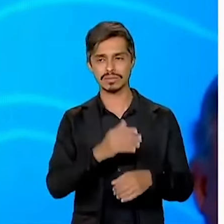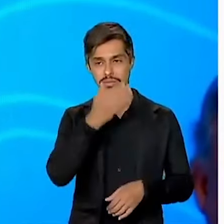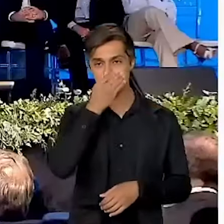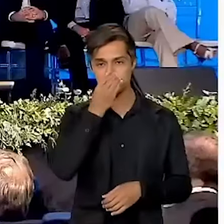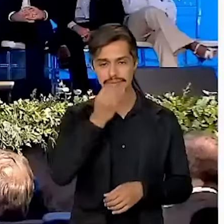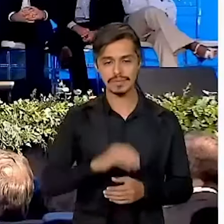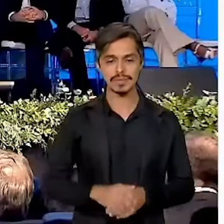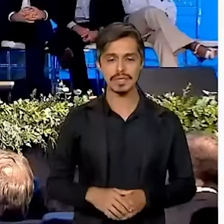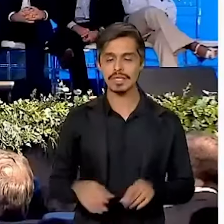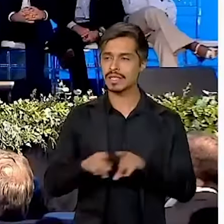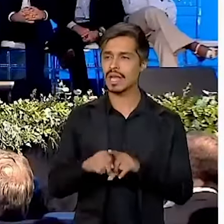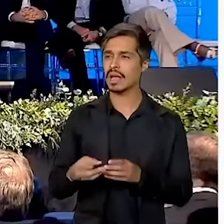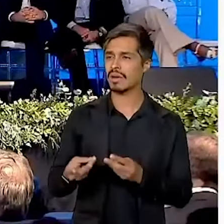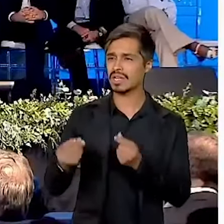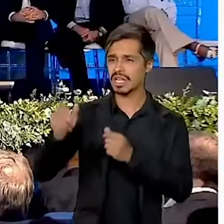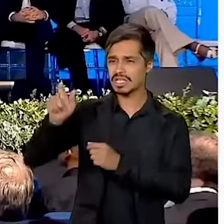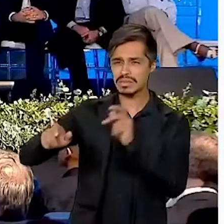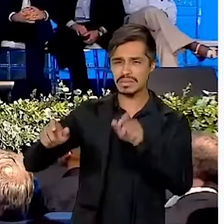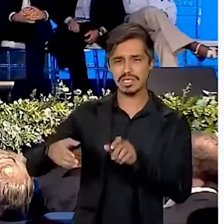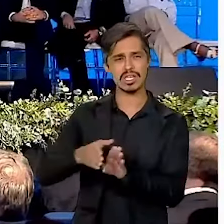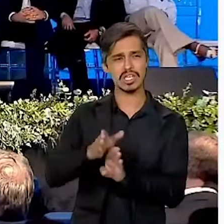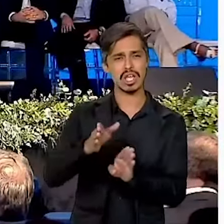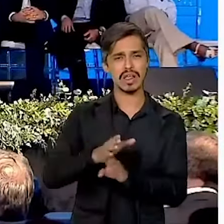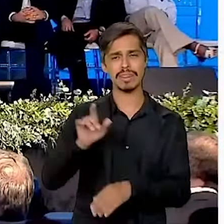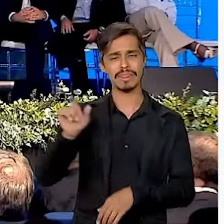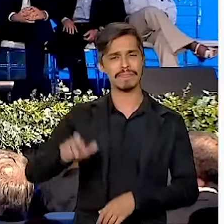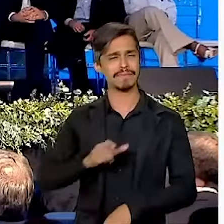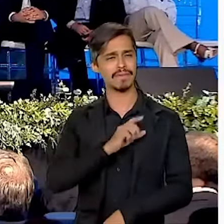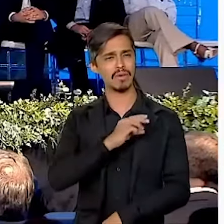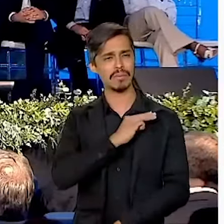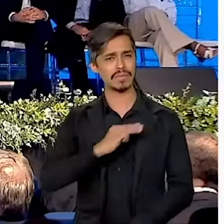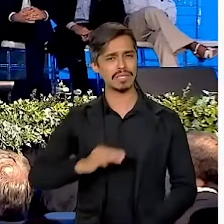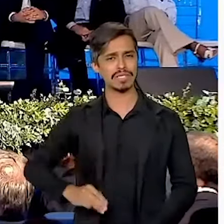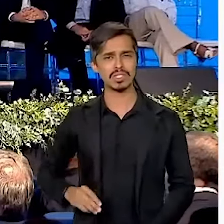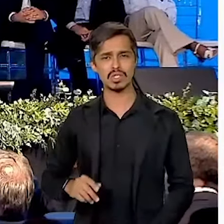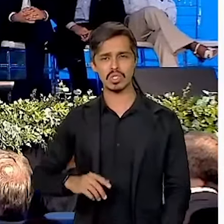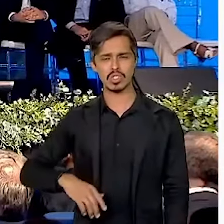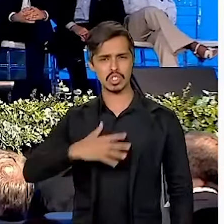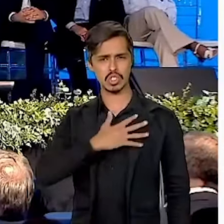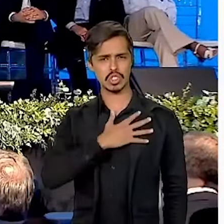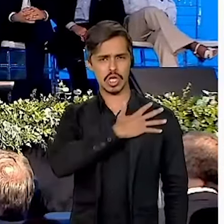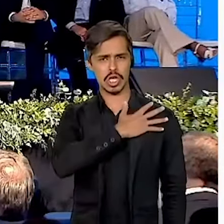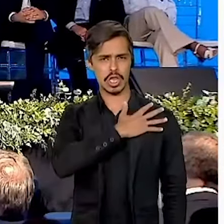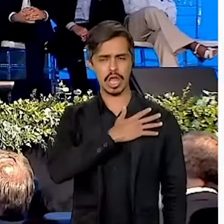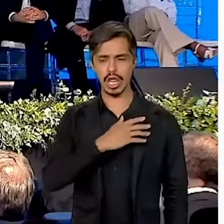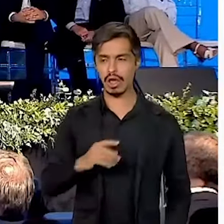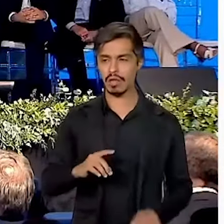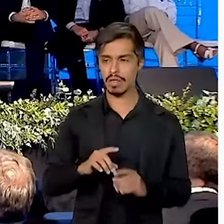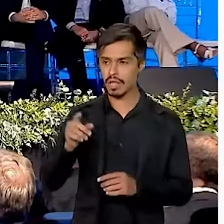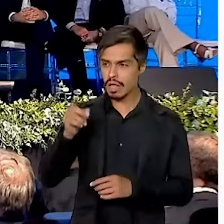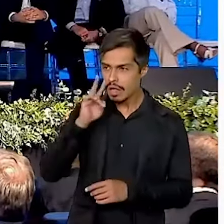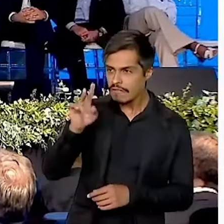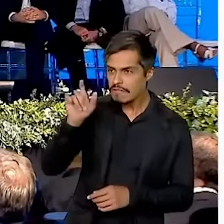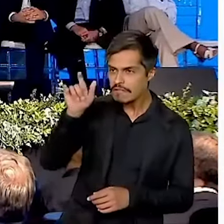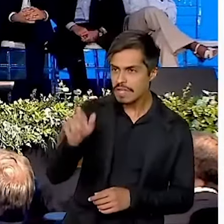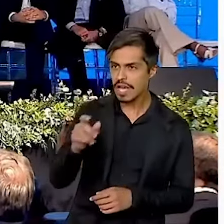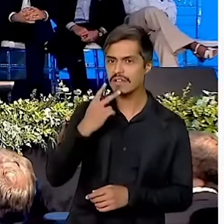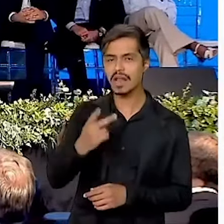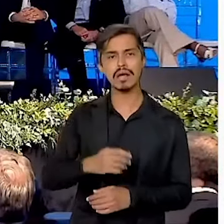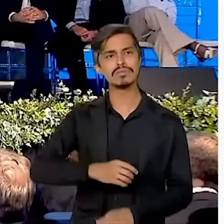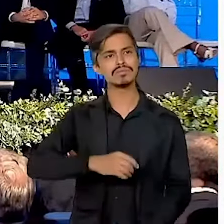indicava. Ele tinha um ministro aí que era general, que era visível quando ele falava na televisão, que